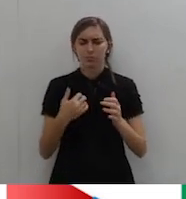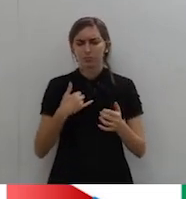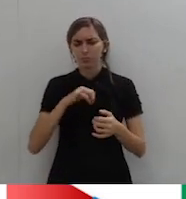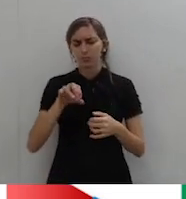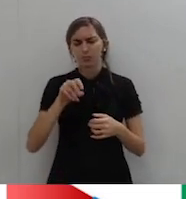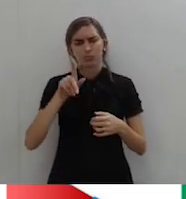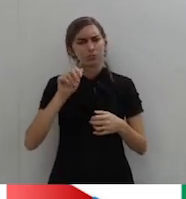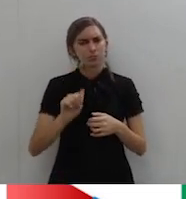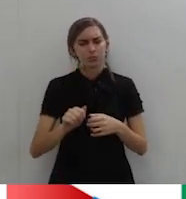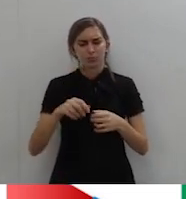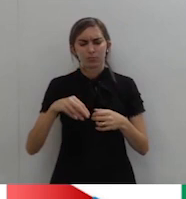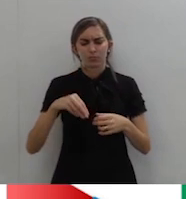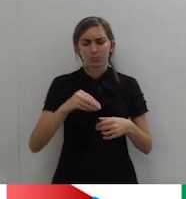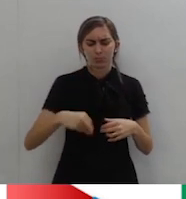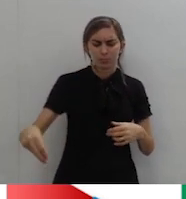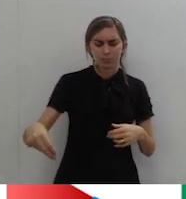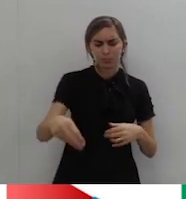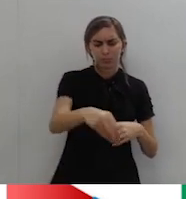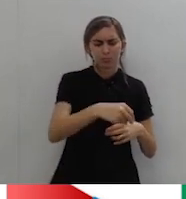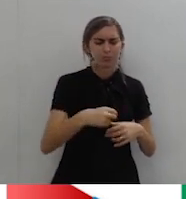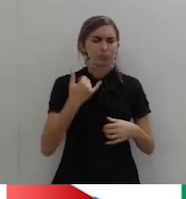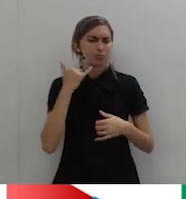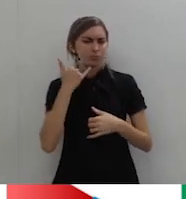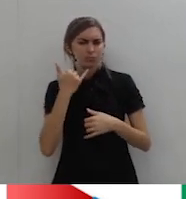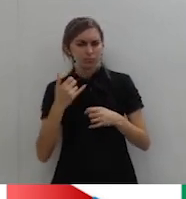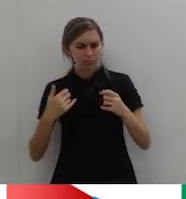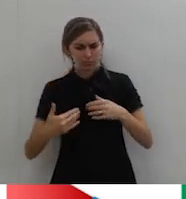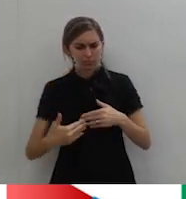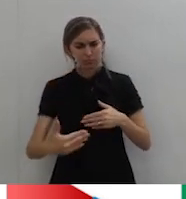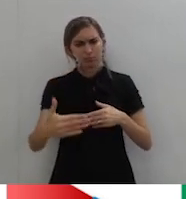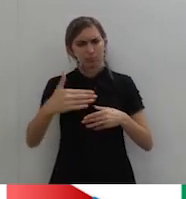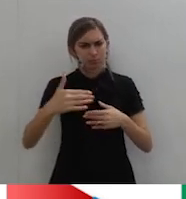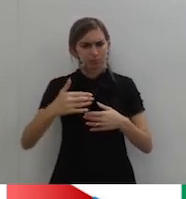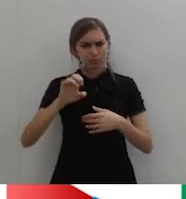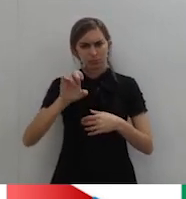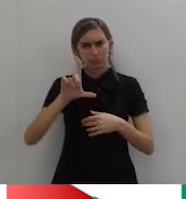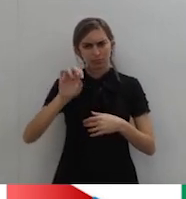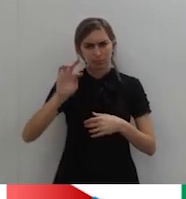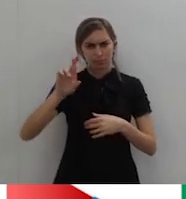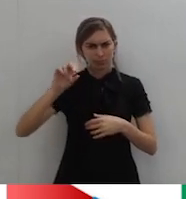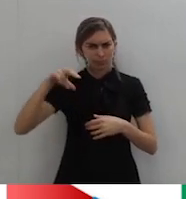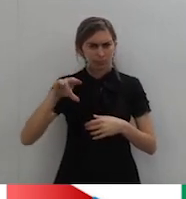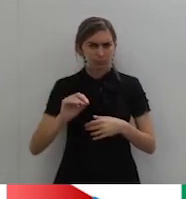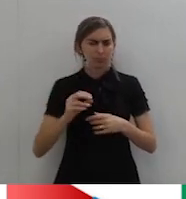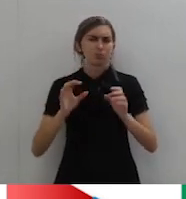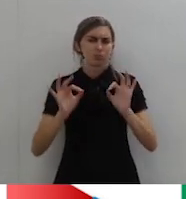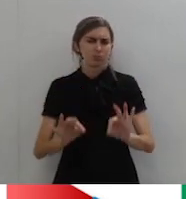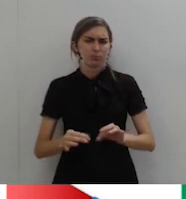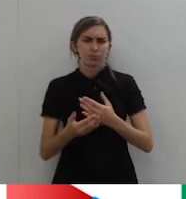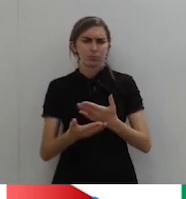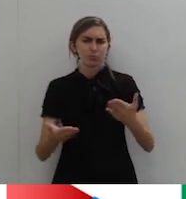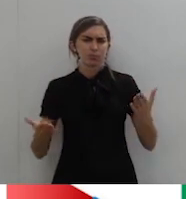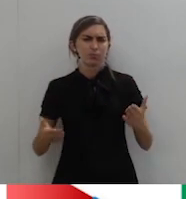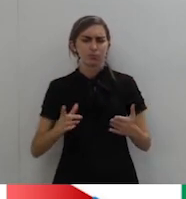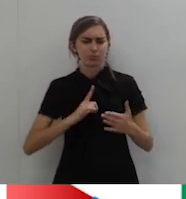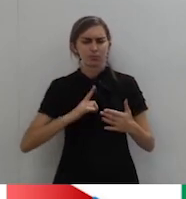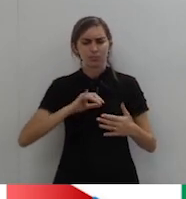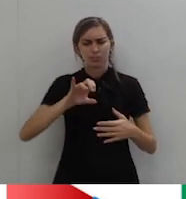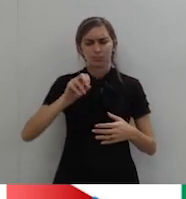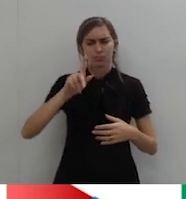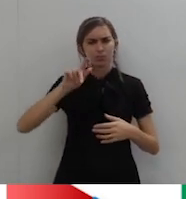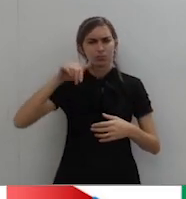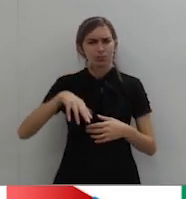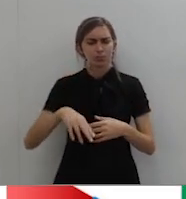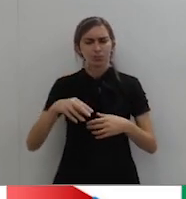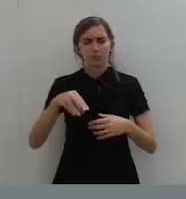eu jogar o xadrez no meu celular, ele passa a ser um jogo eletrônico? Exatamente isso. Você está